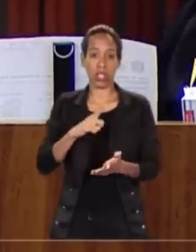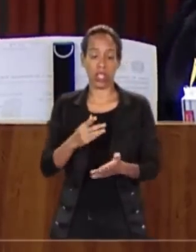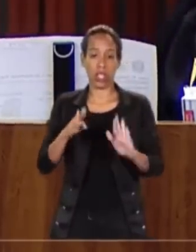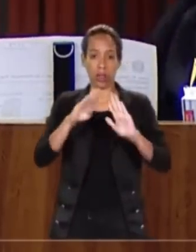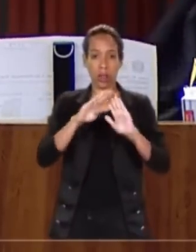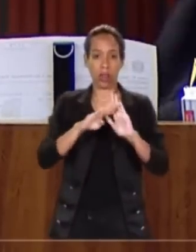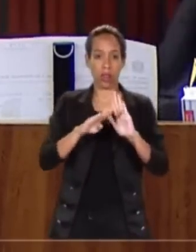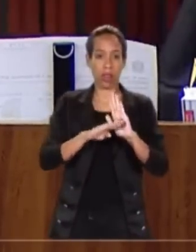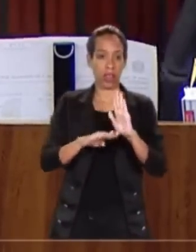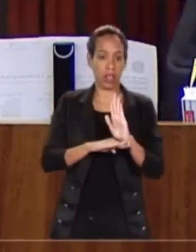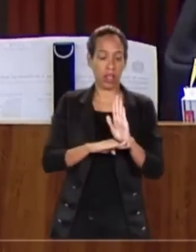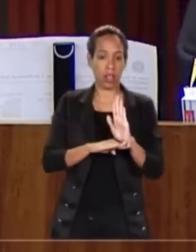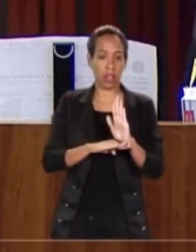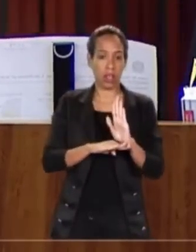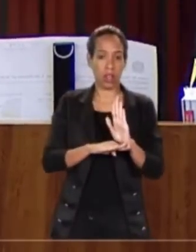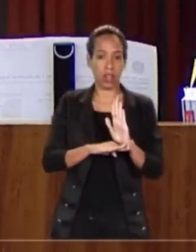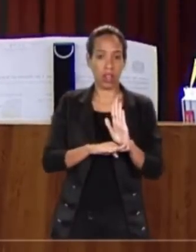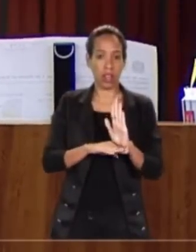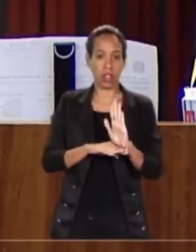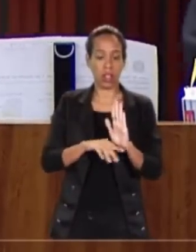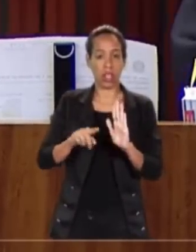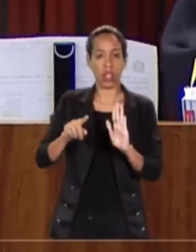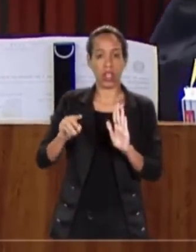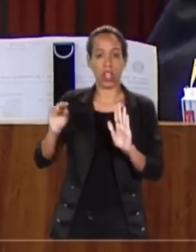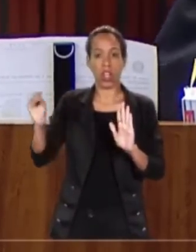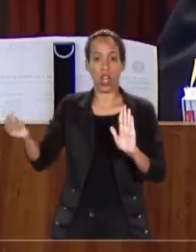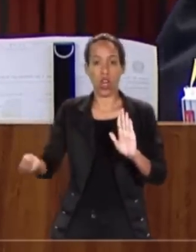na pauta serão oportunamente alo